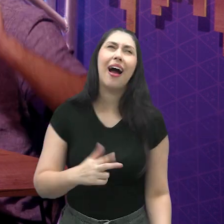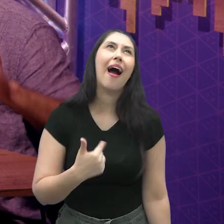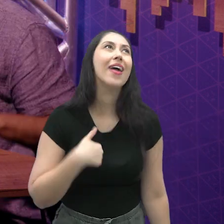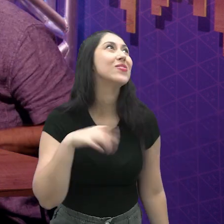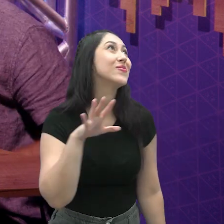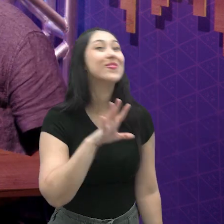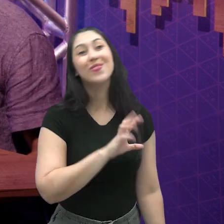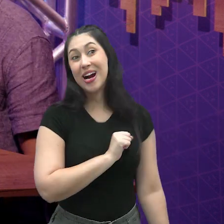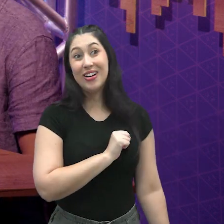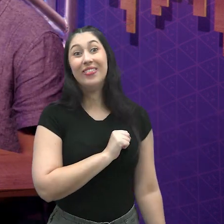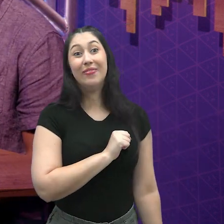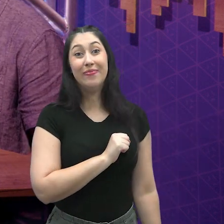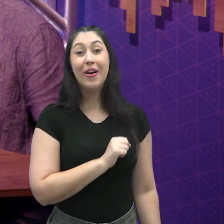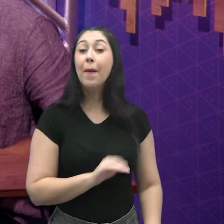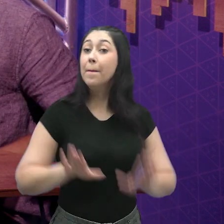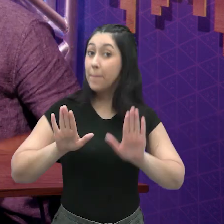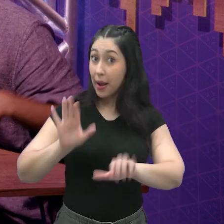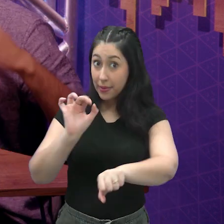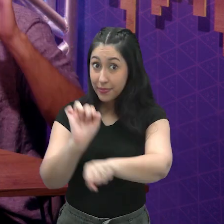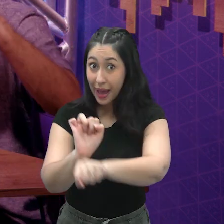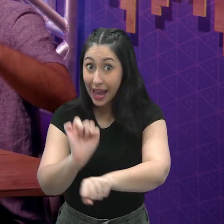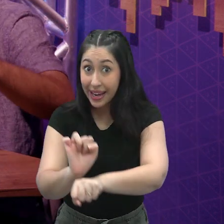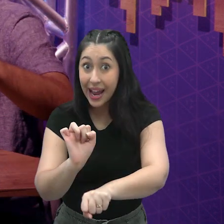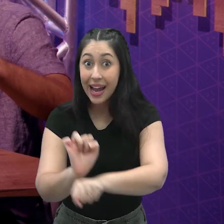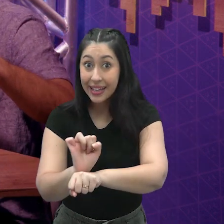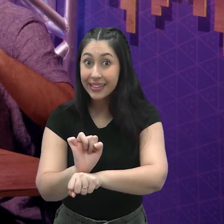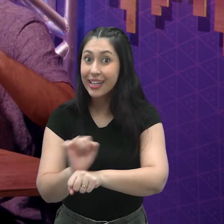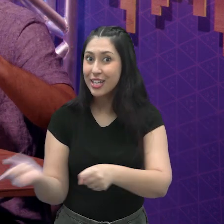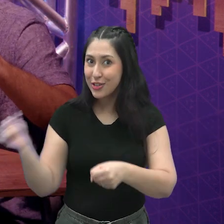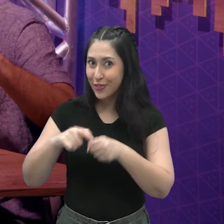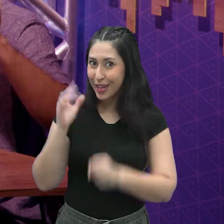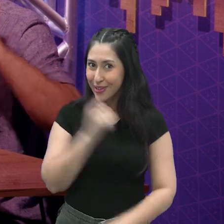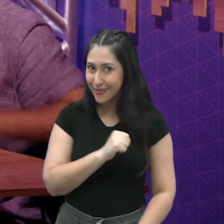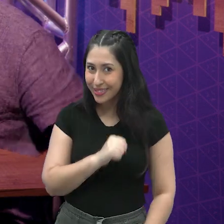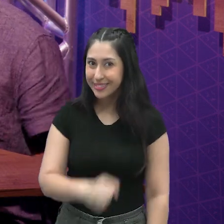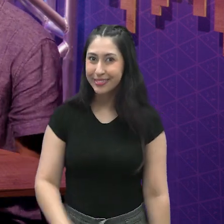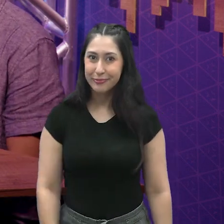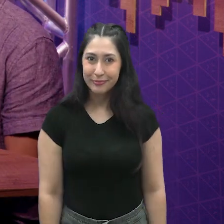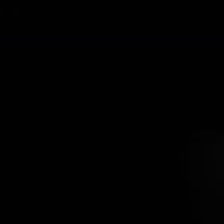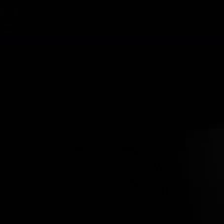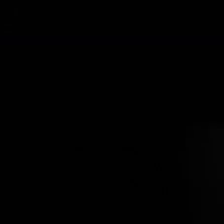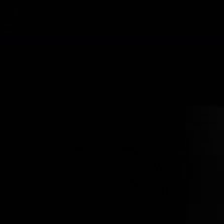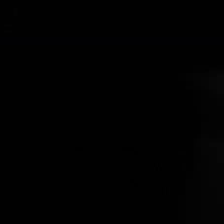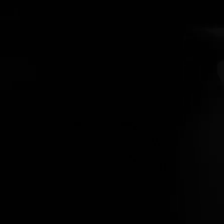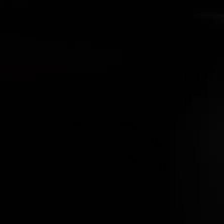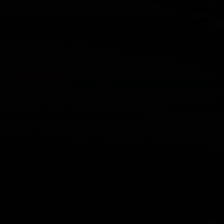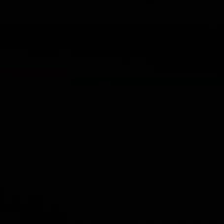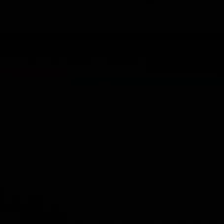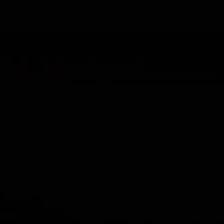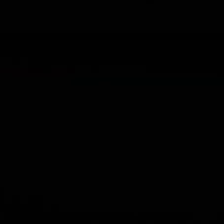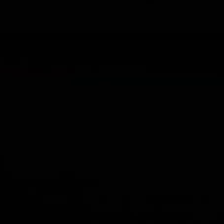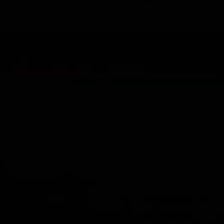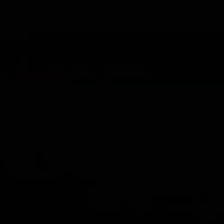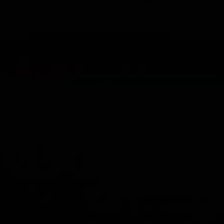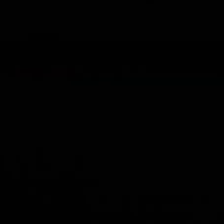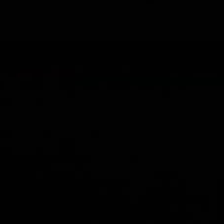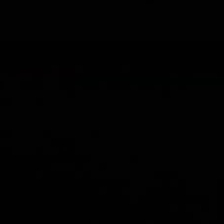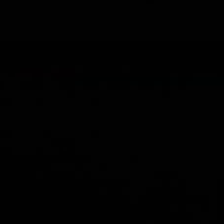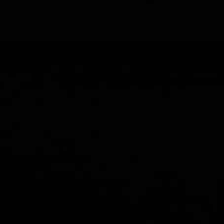romântico. Essa é a minha preferida. Adoro. Mas, pessoal, fica aí, não saia daí, a gente volta já.